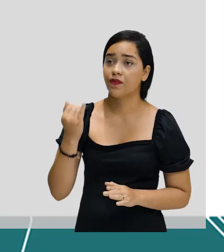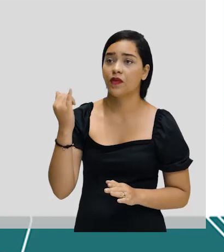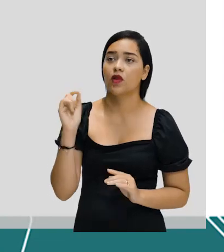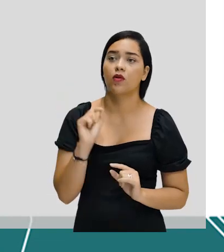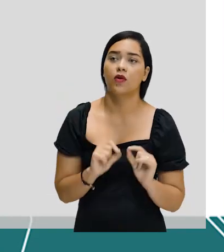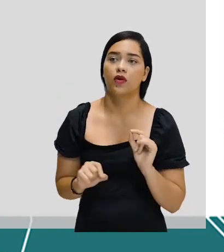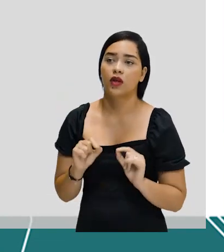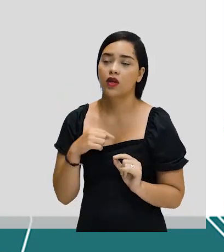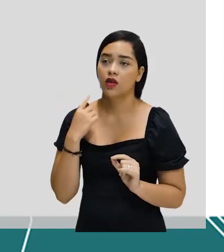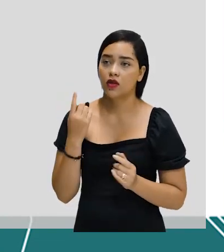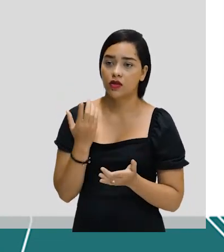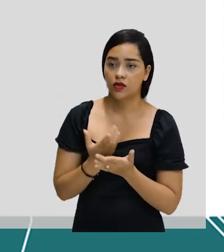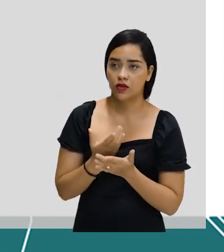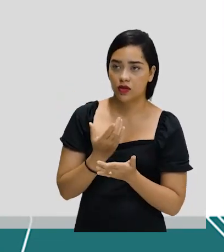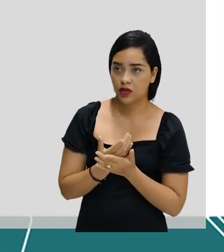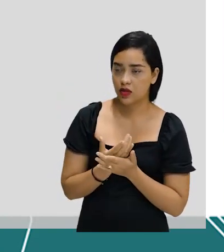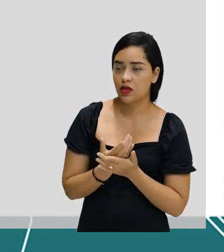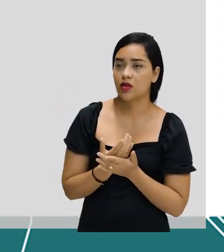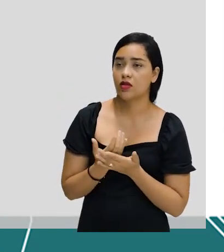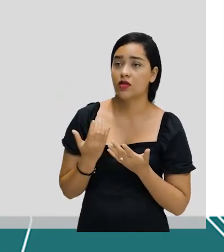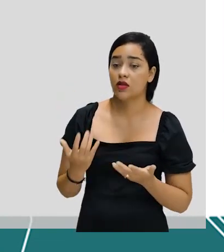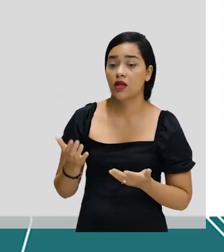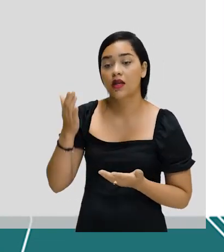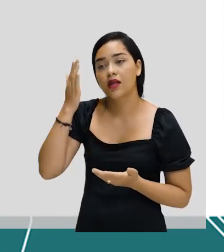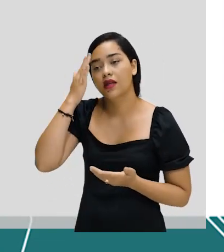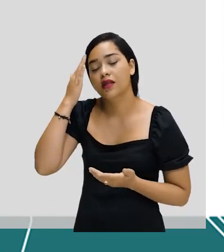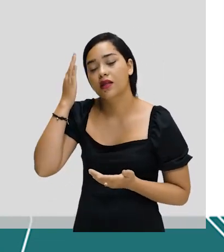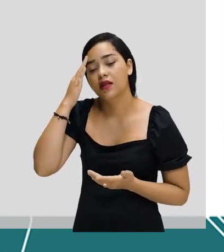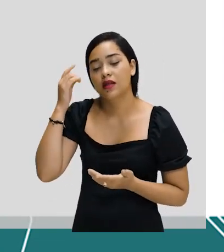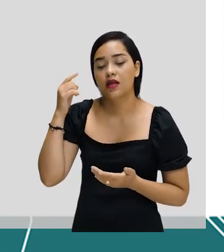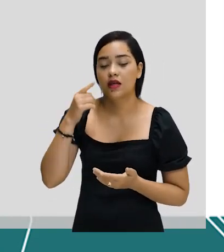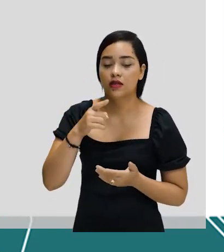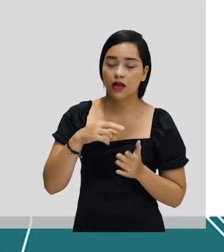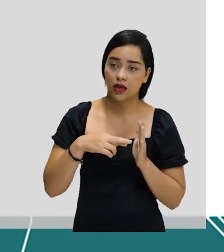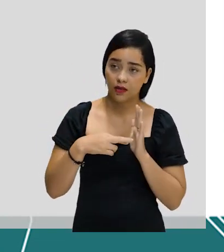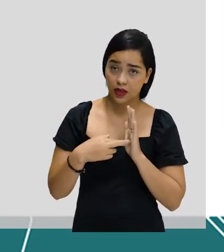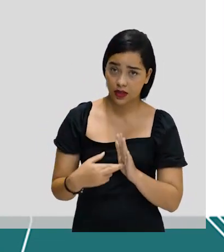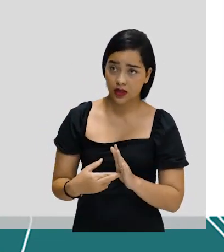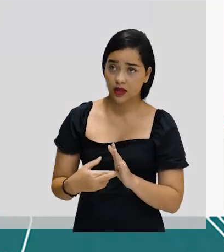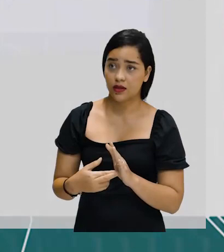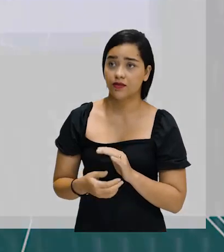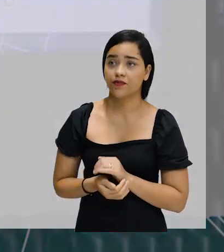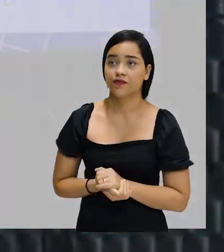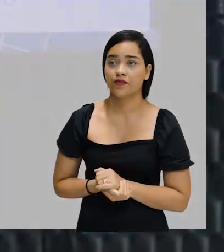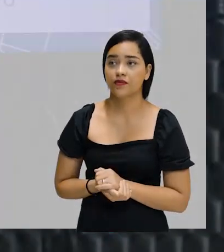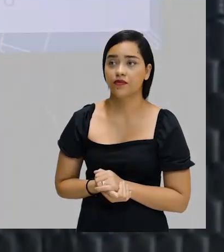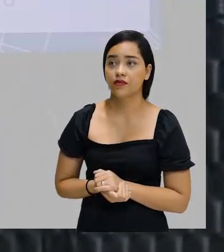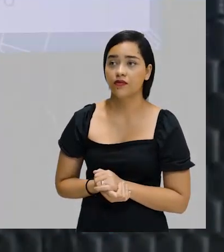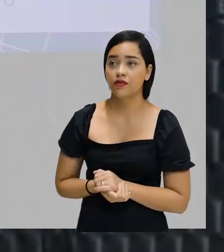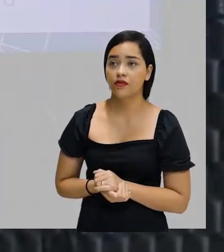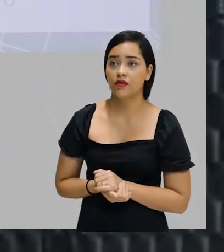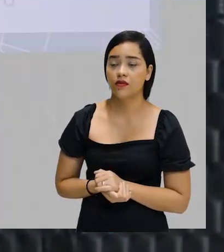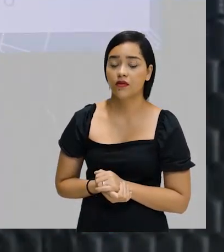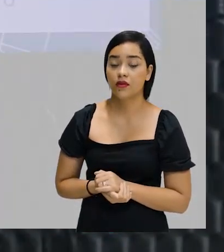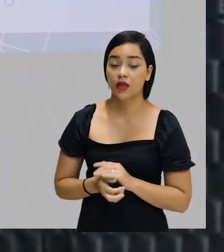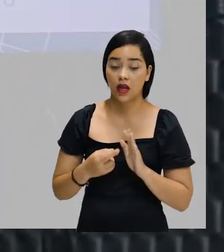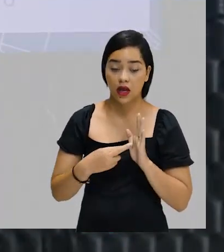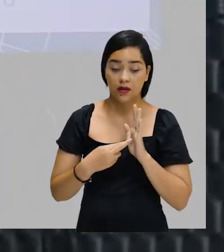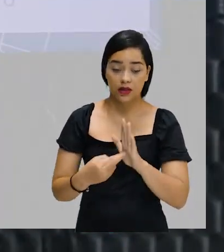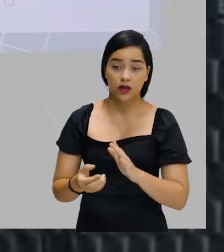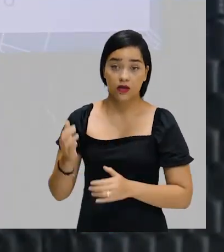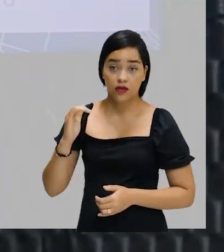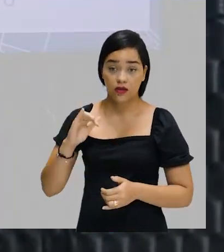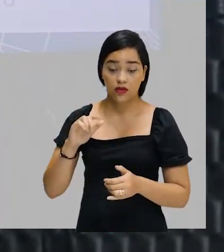para nós, estudantes do ensino médio, entendermos essa representação gráfica, certo? A